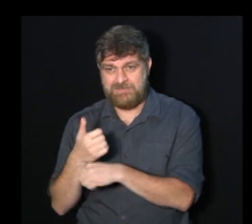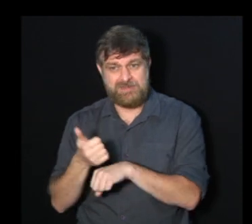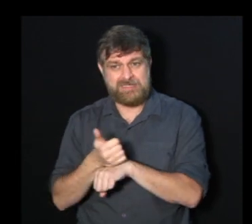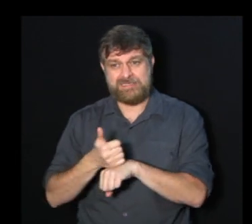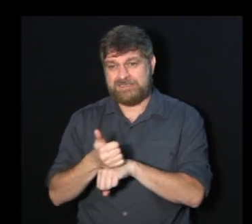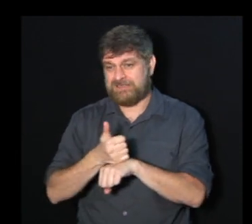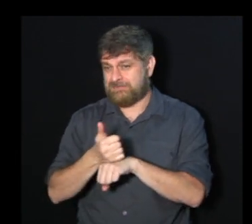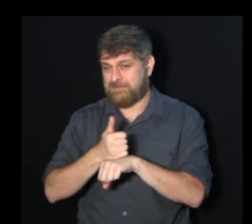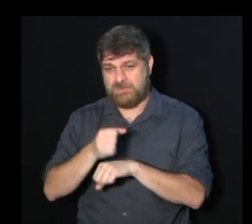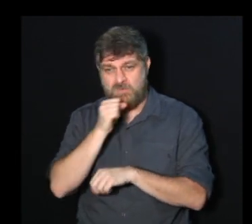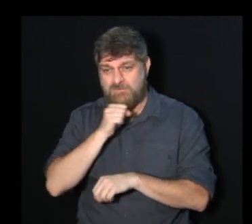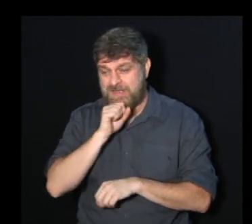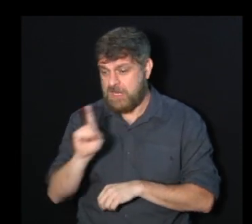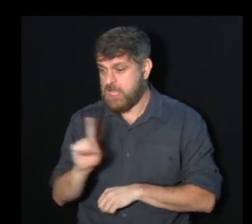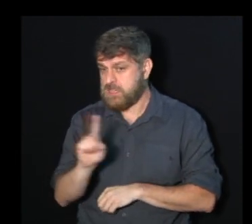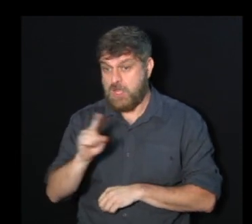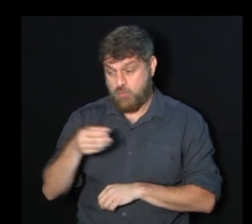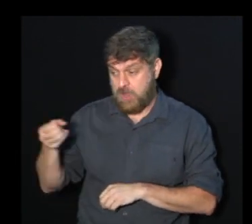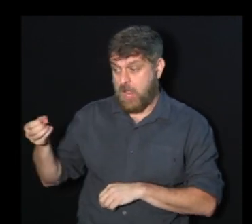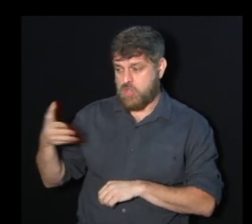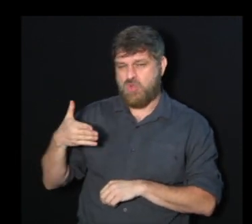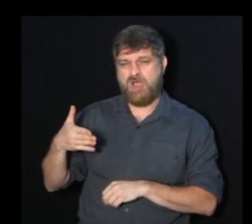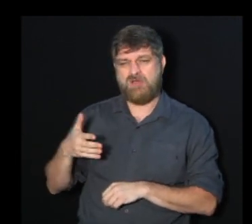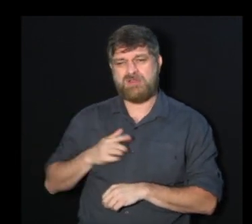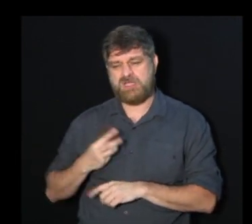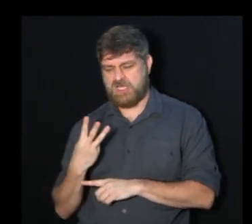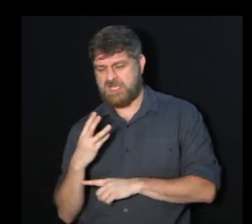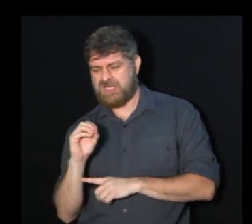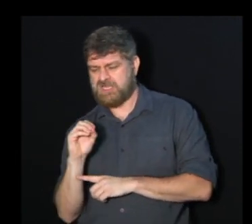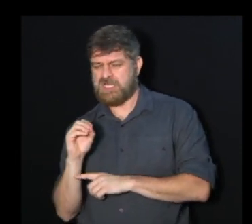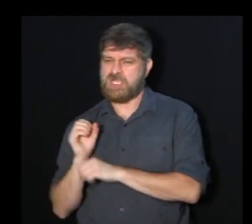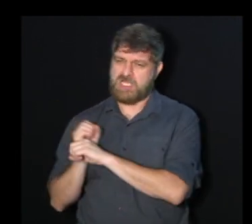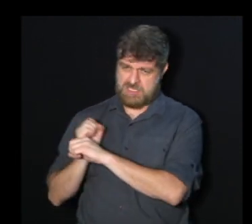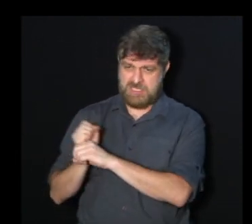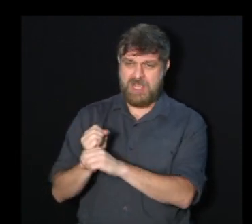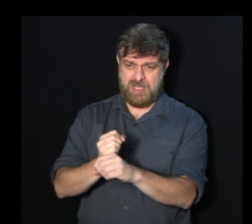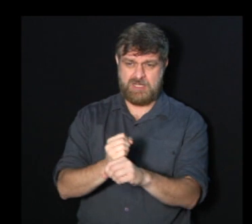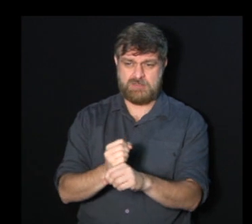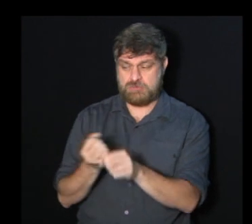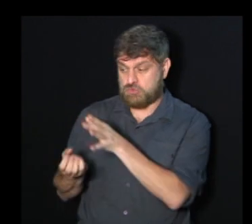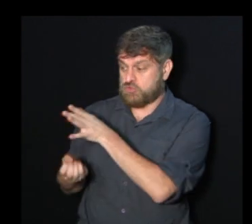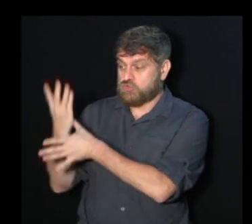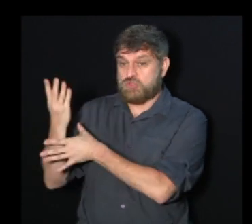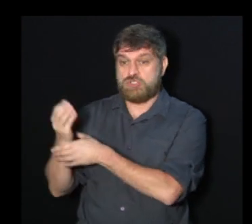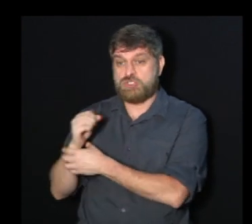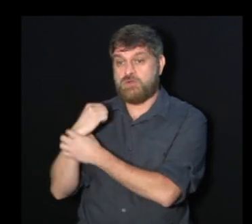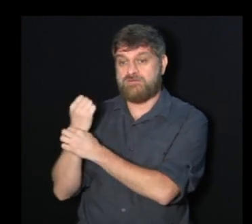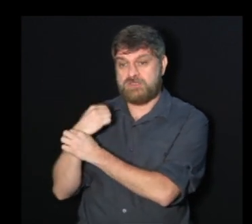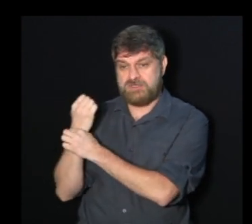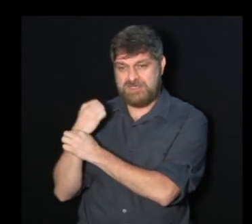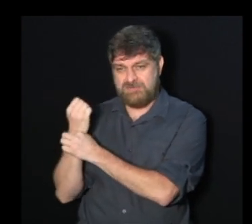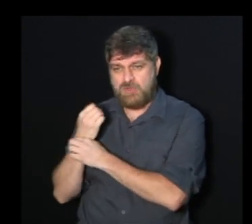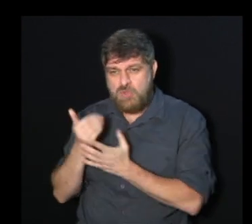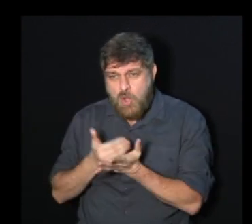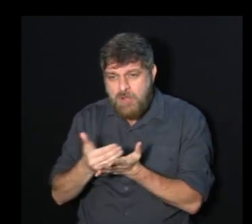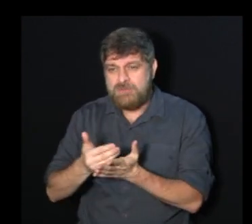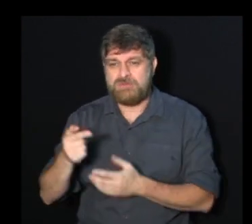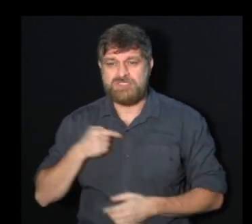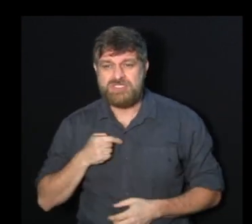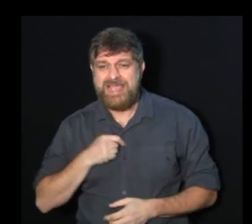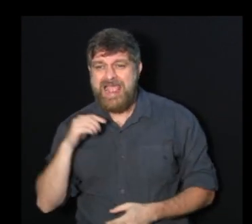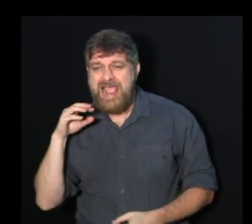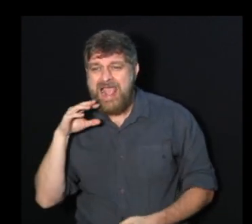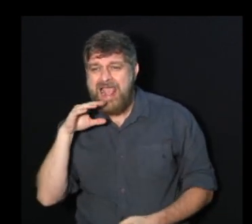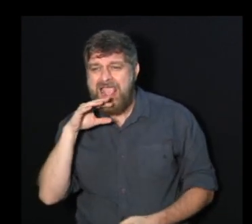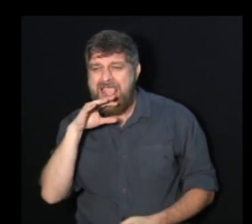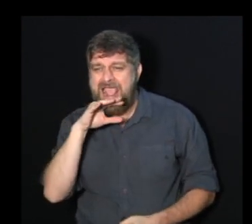muito antiga, né, de uns 30 e poucos anos. Então, quando se iniciou, utilizava isso.